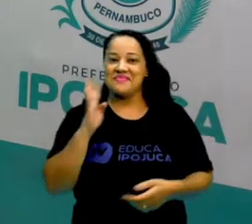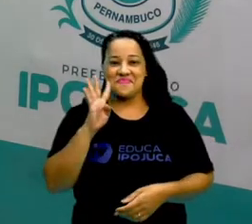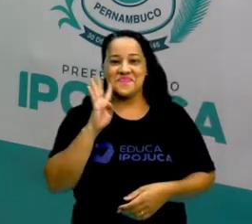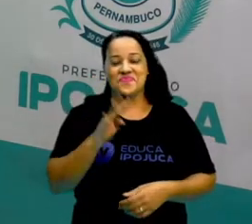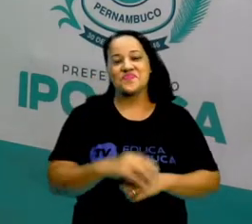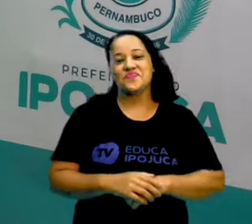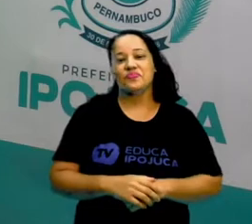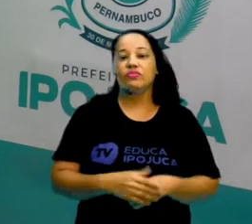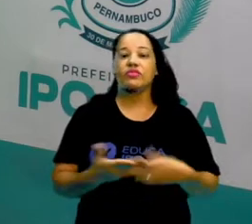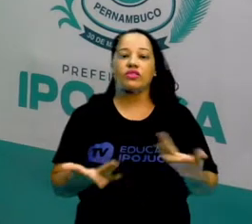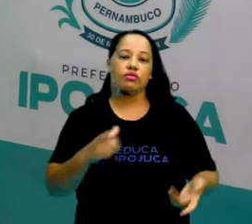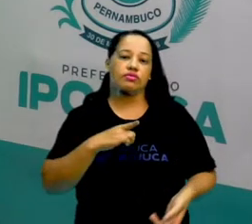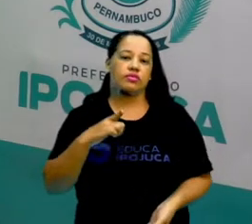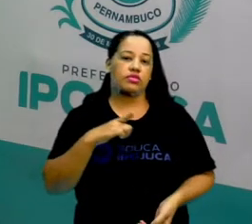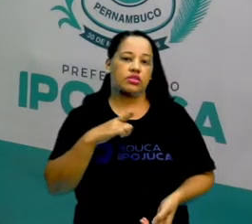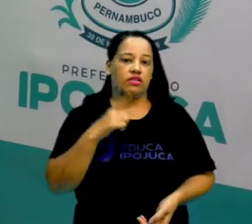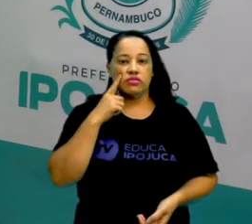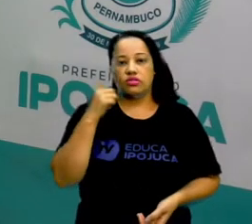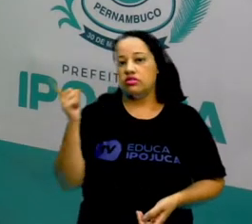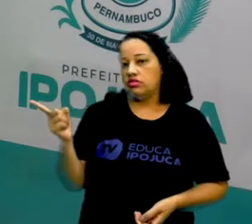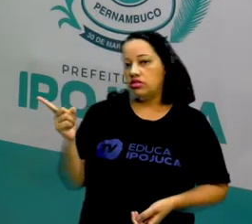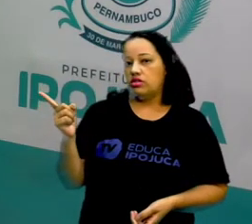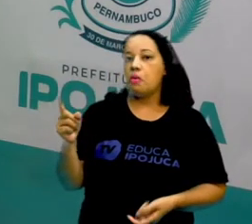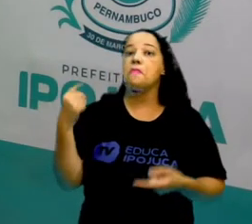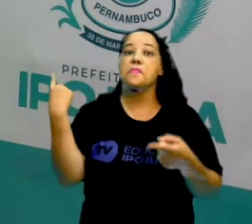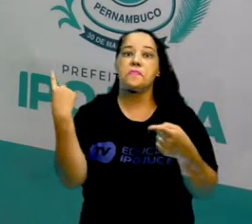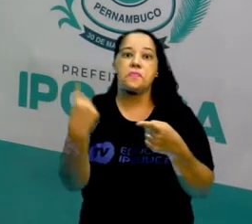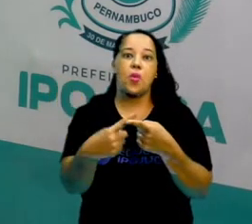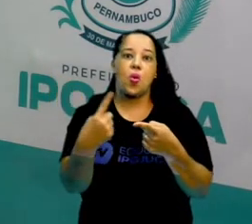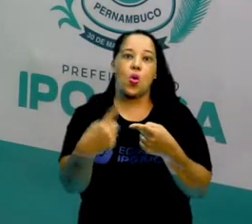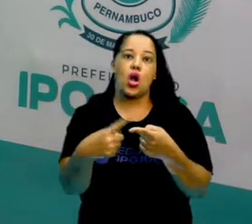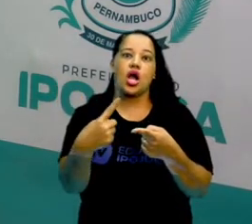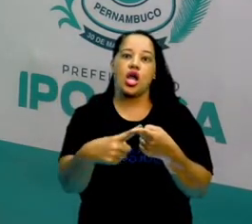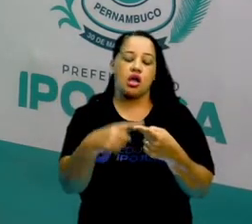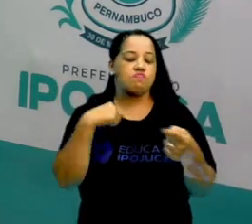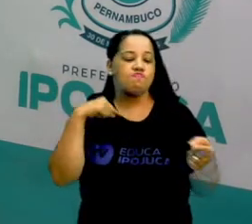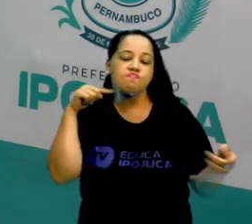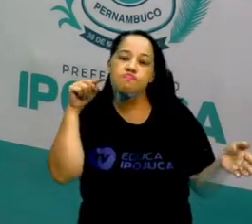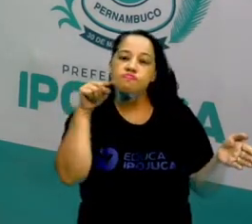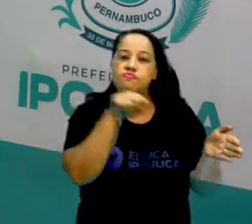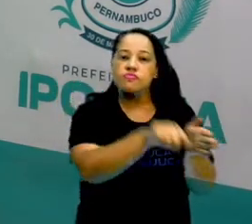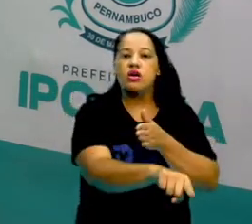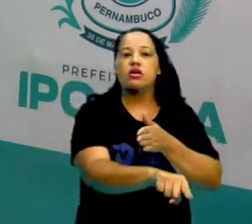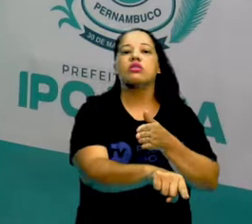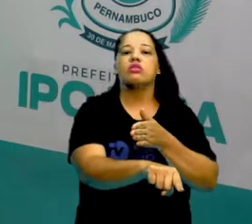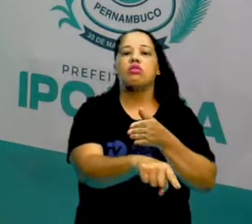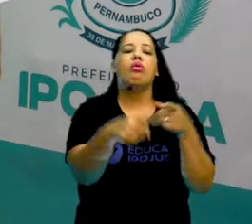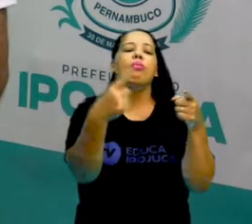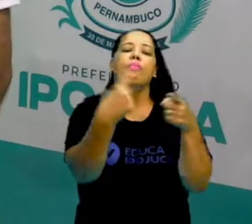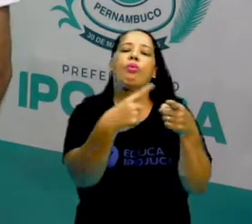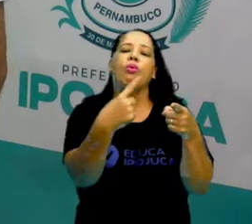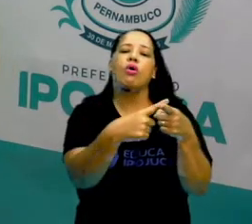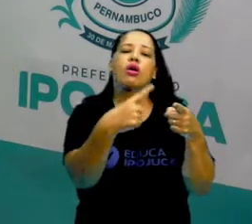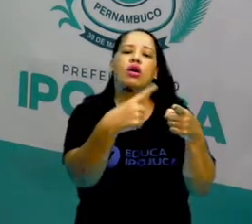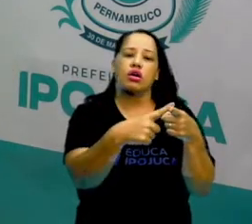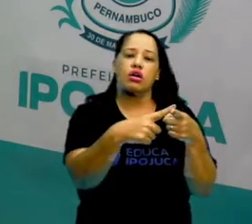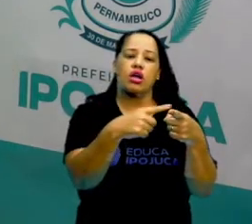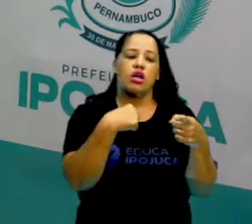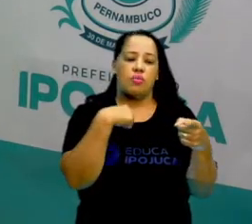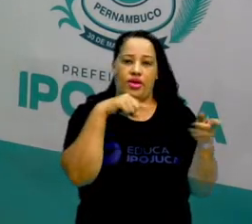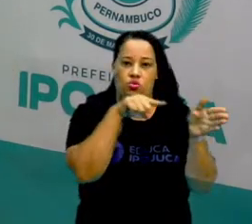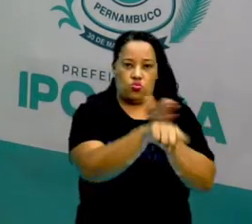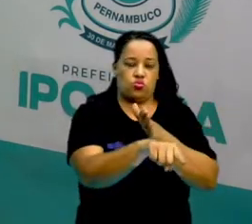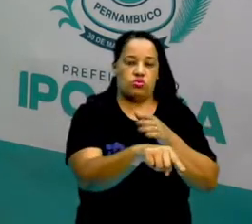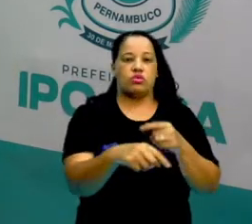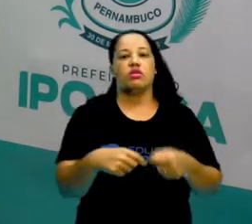aqui o why, que é o porquê para perguntas. Aquele porquê separado. Por isso que eu digo